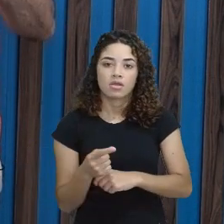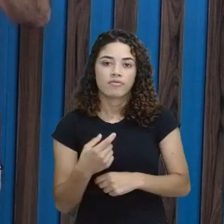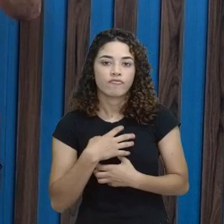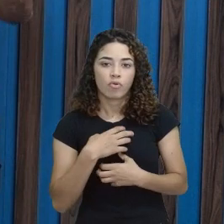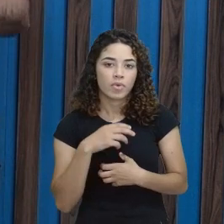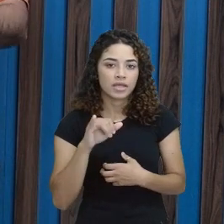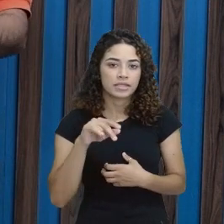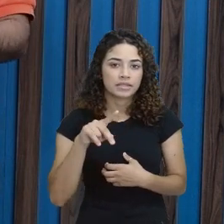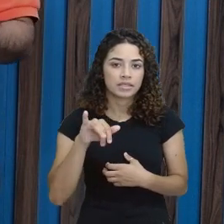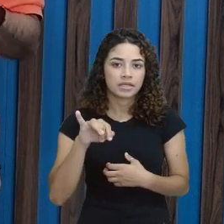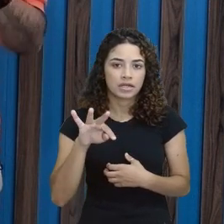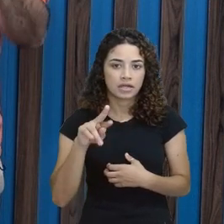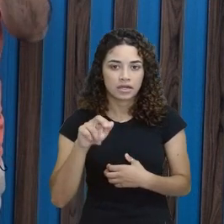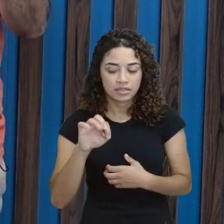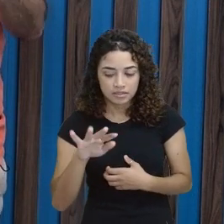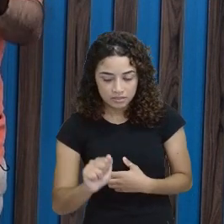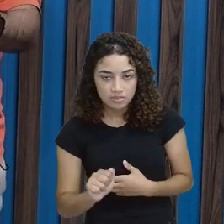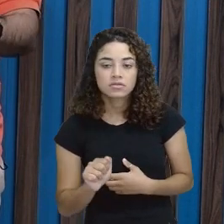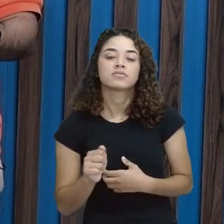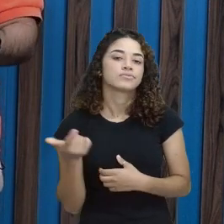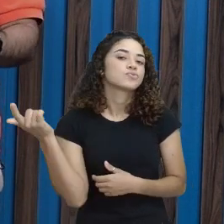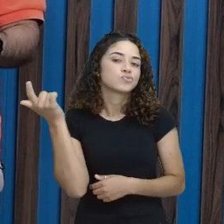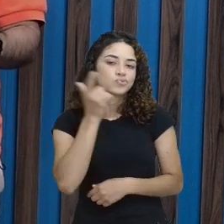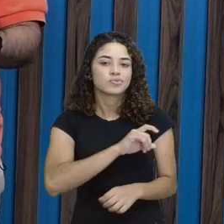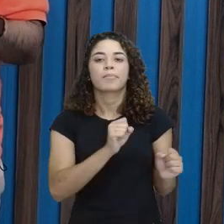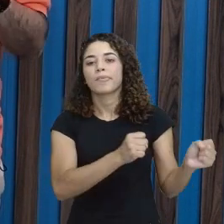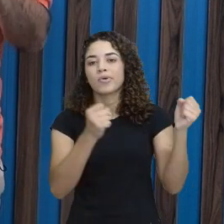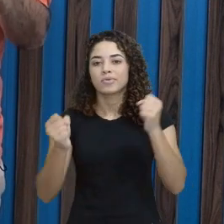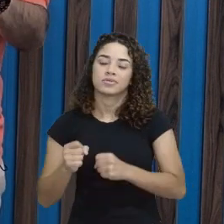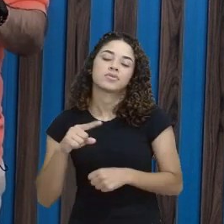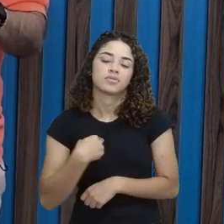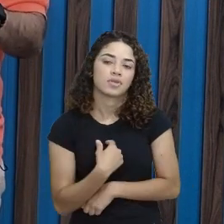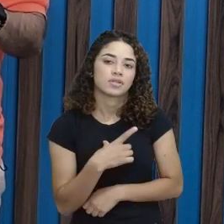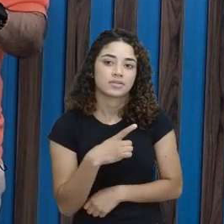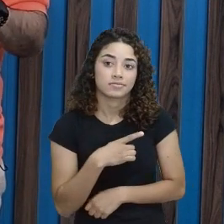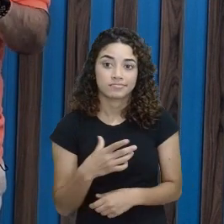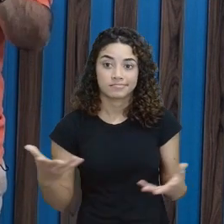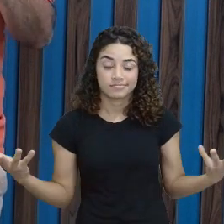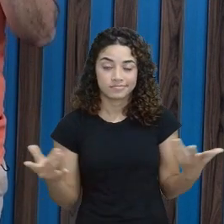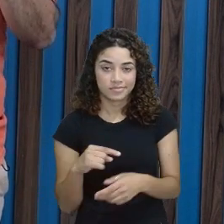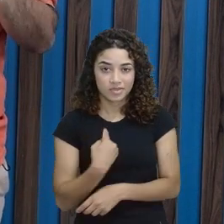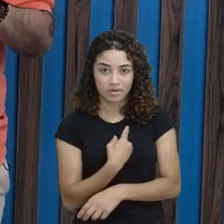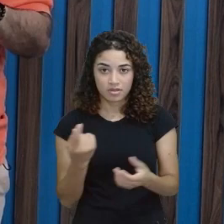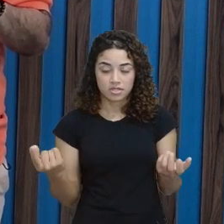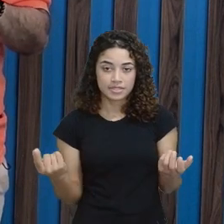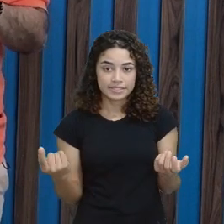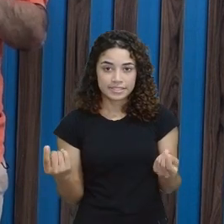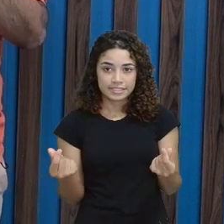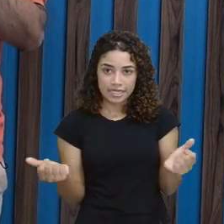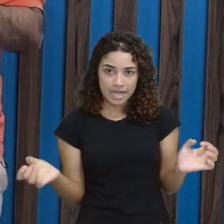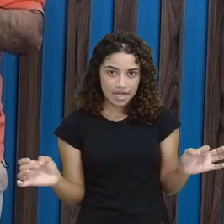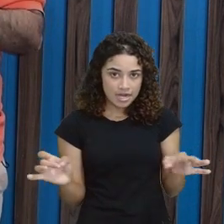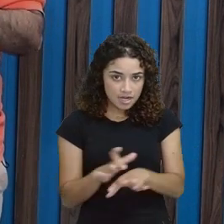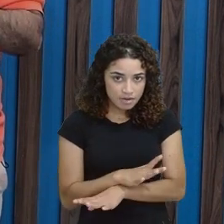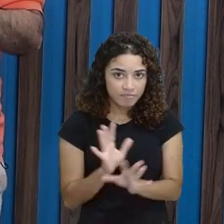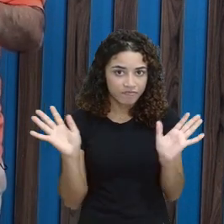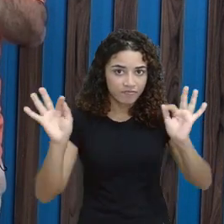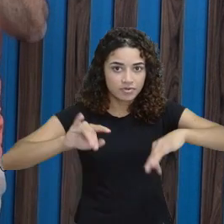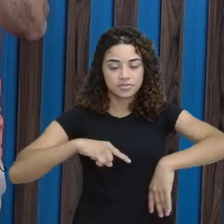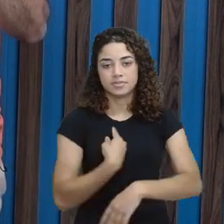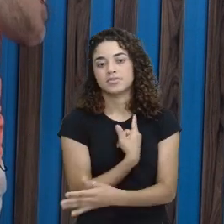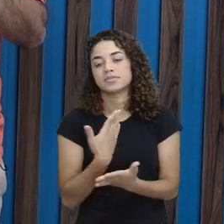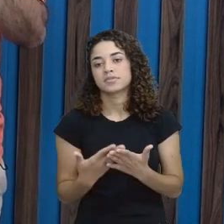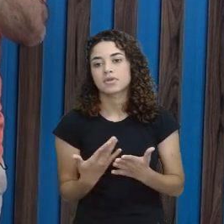né? Chegam ao poder de forma indireta ali, então é o que a gente tem. Então, para a gente encerrar a nossa